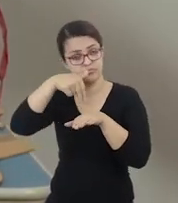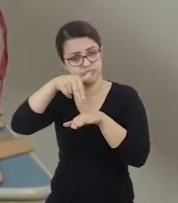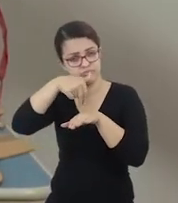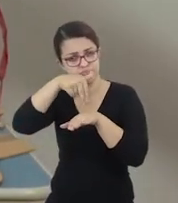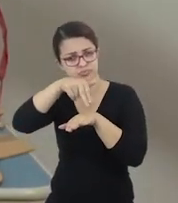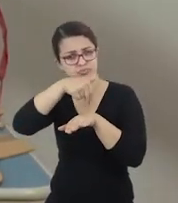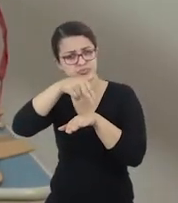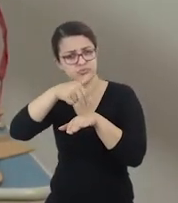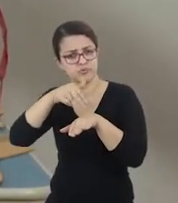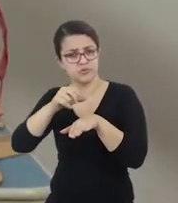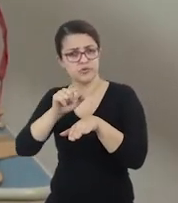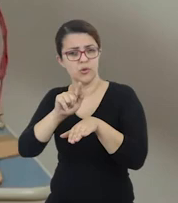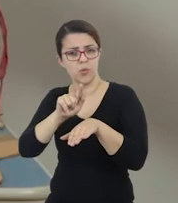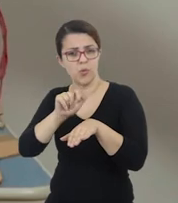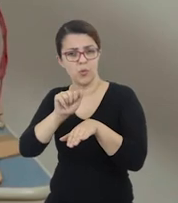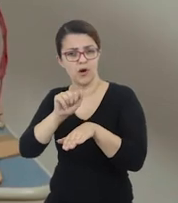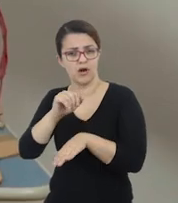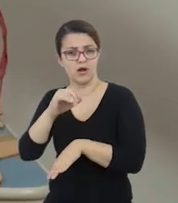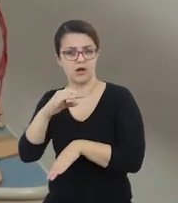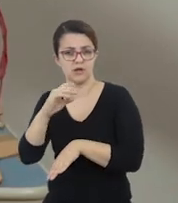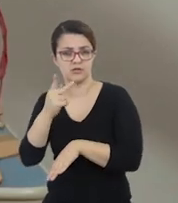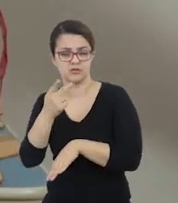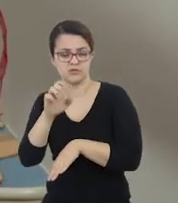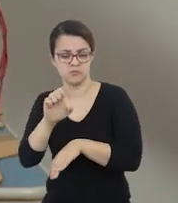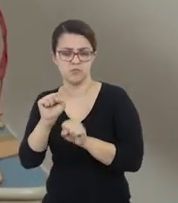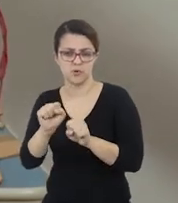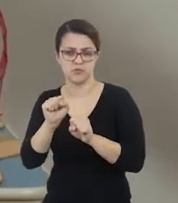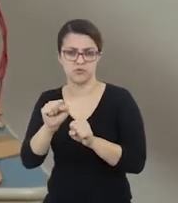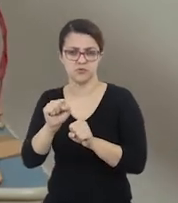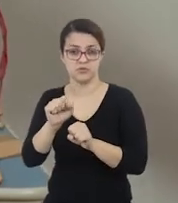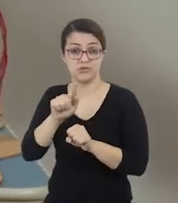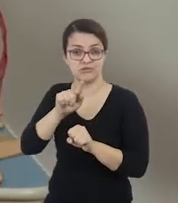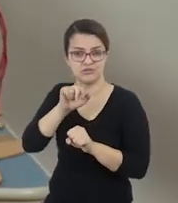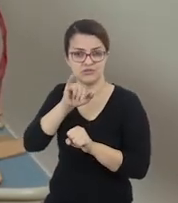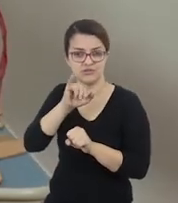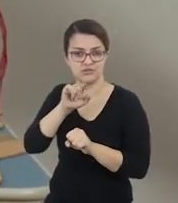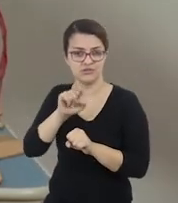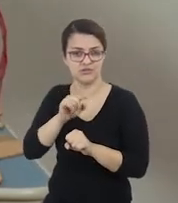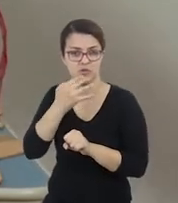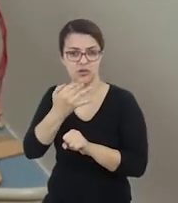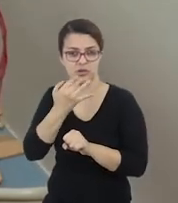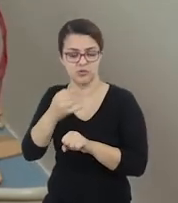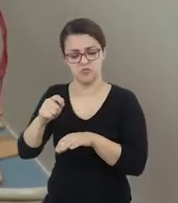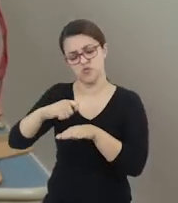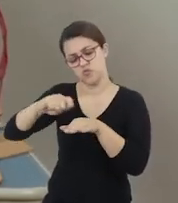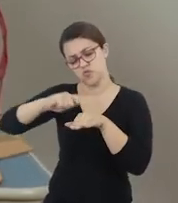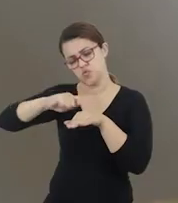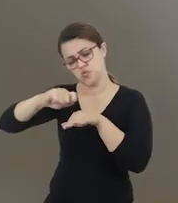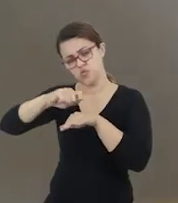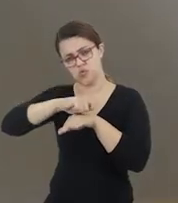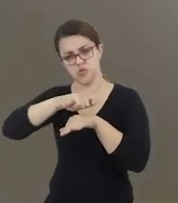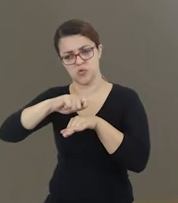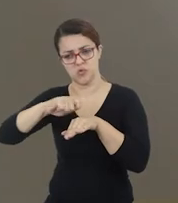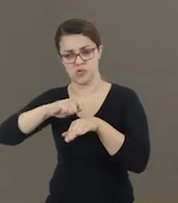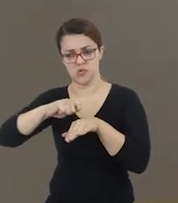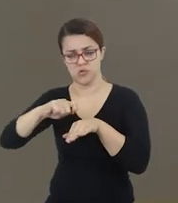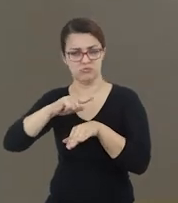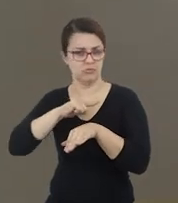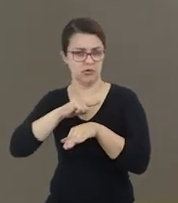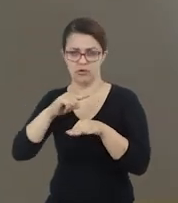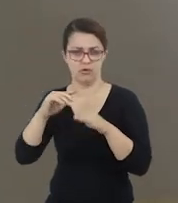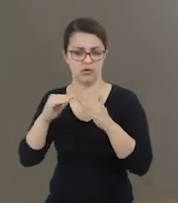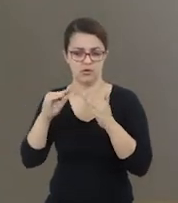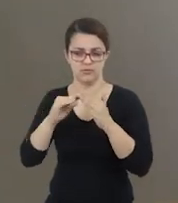guache, pode usar giz e cera, o que vocês tiverem. E aí vocês vão fazer uma